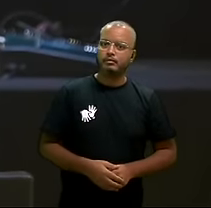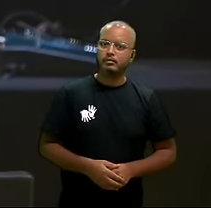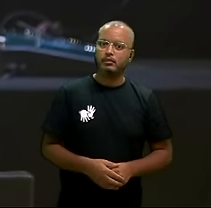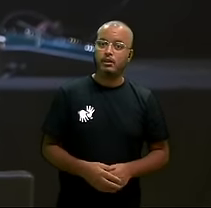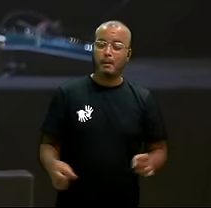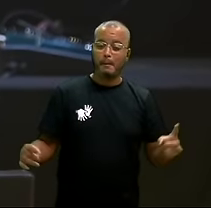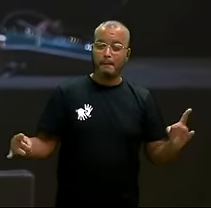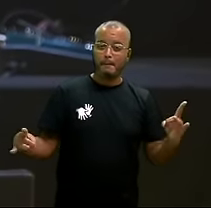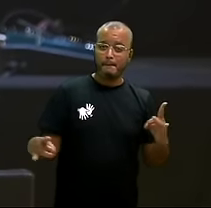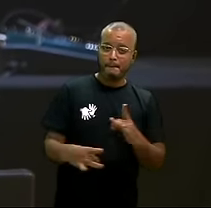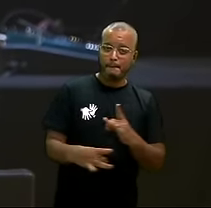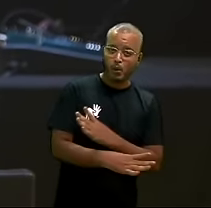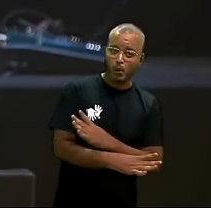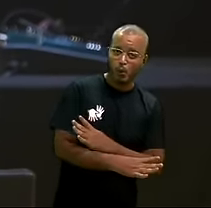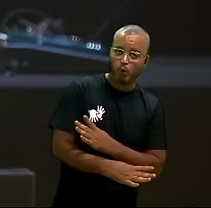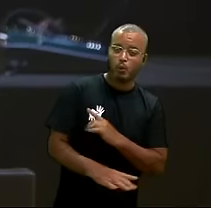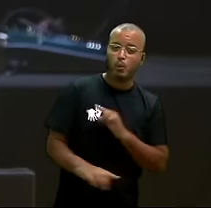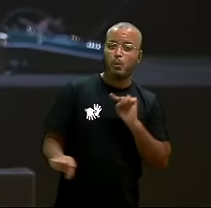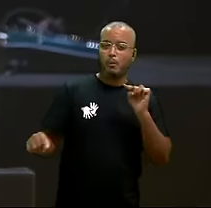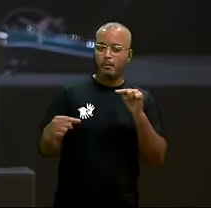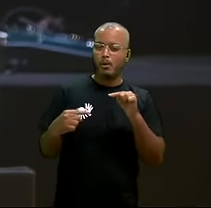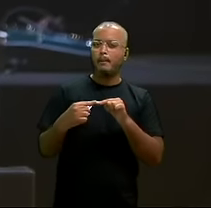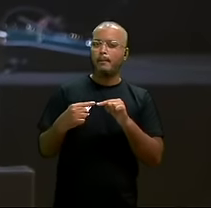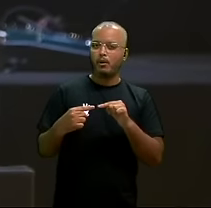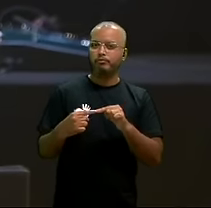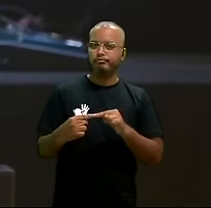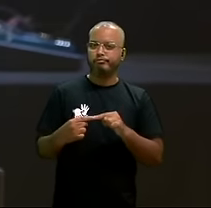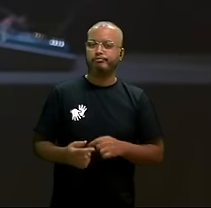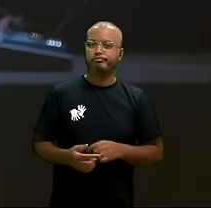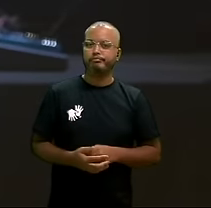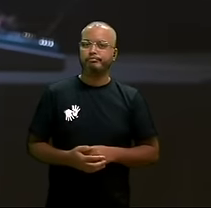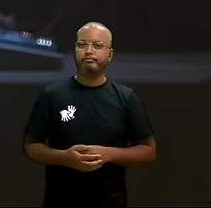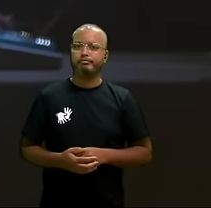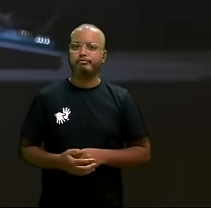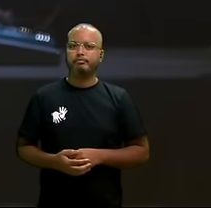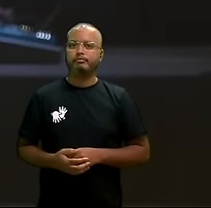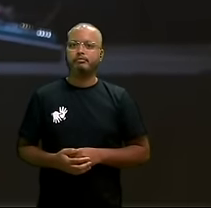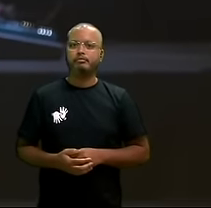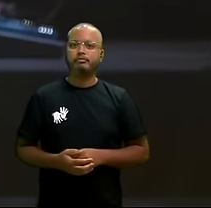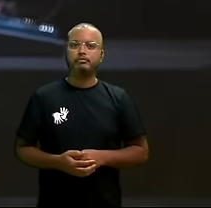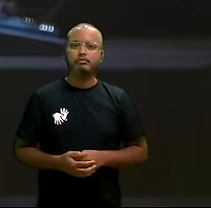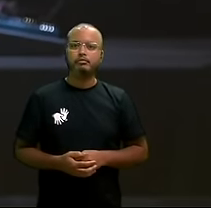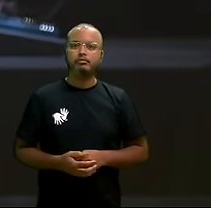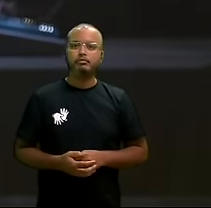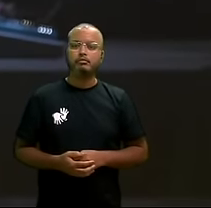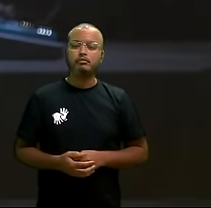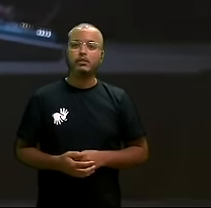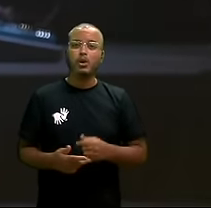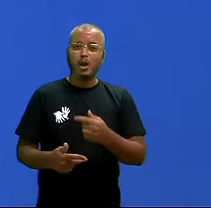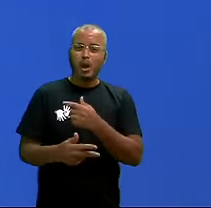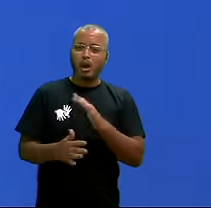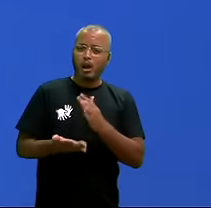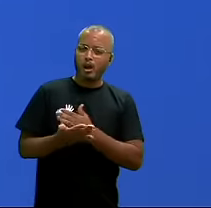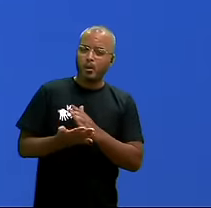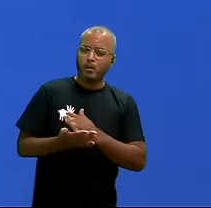Completei minha carreira. Interessante. Tem algo que só pode parar quando for completo.